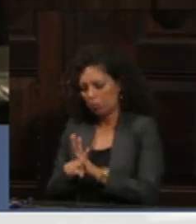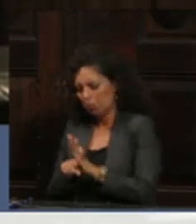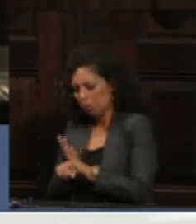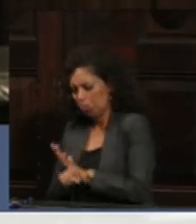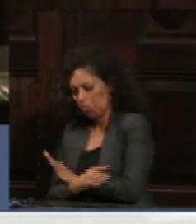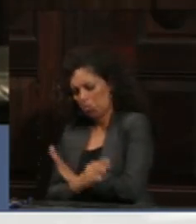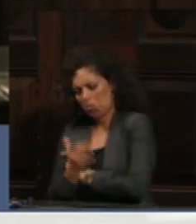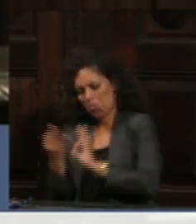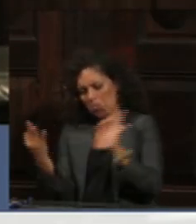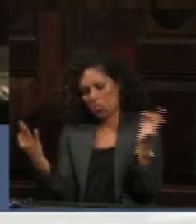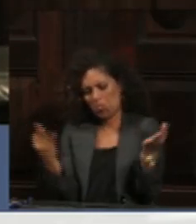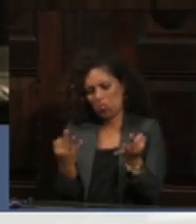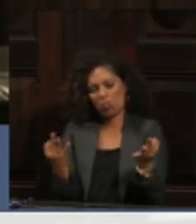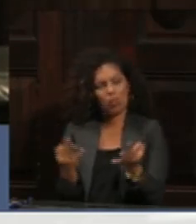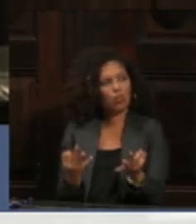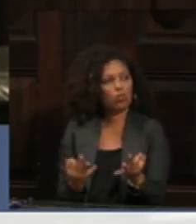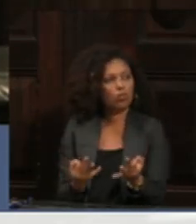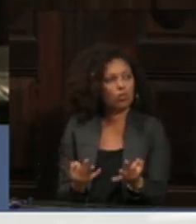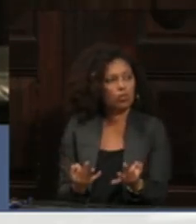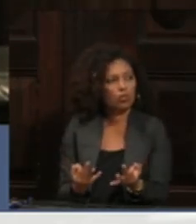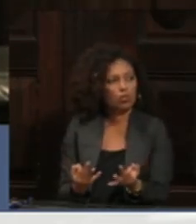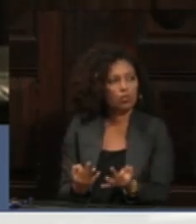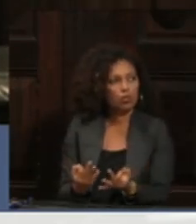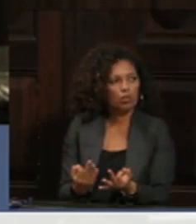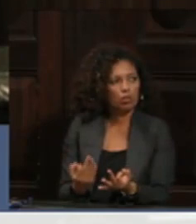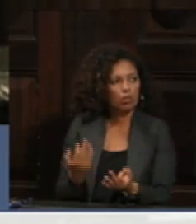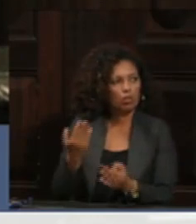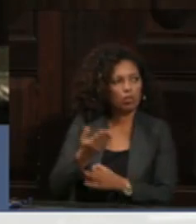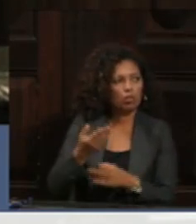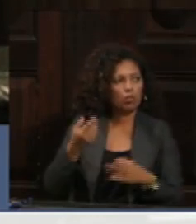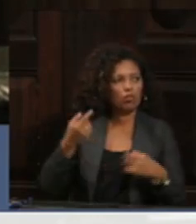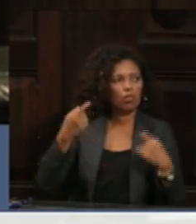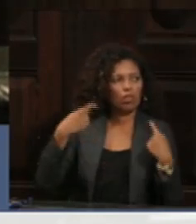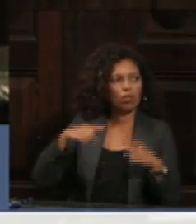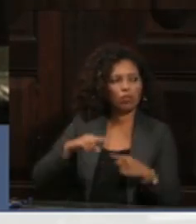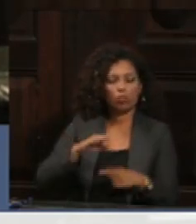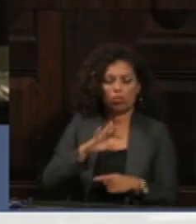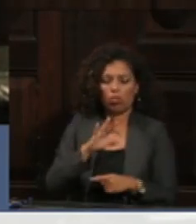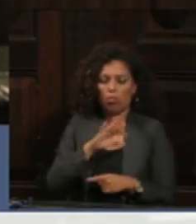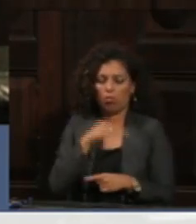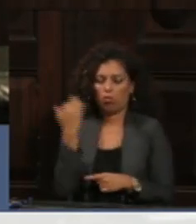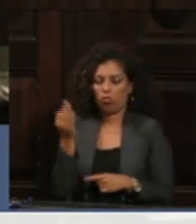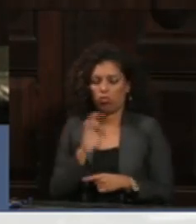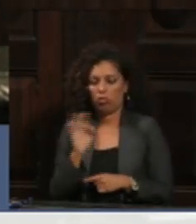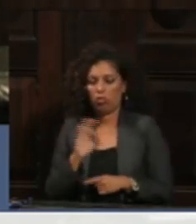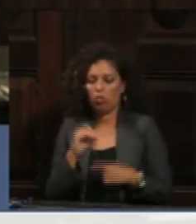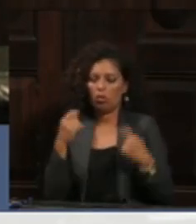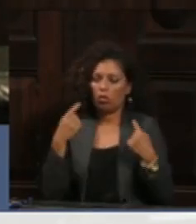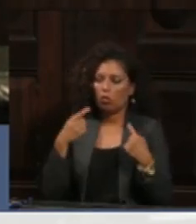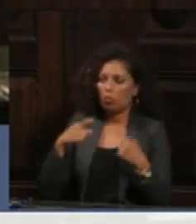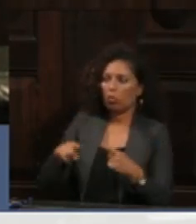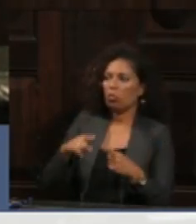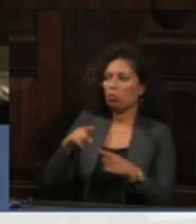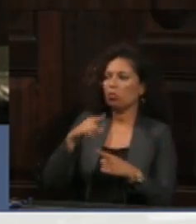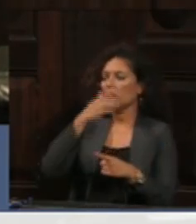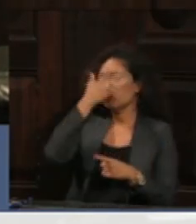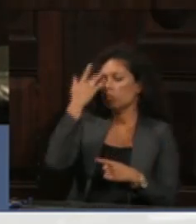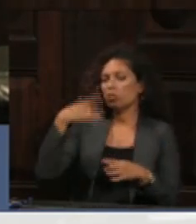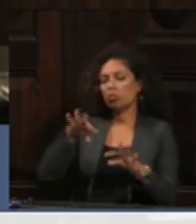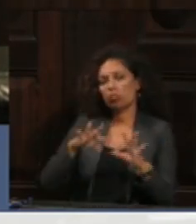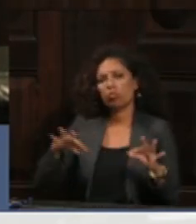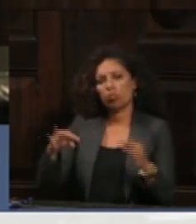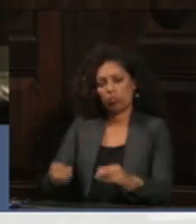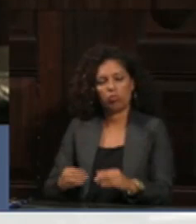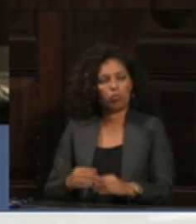brilhante, sem que isso incorra na morte, tanto de profissionais da segurança pública, quanto da população de modo geral.